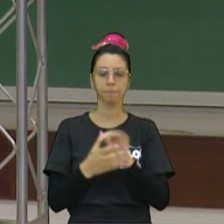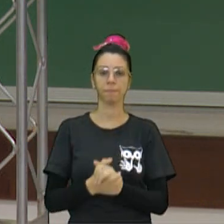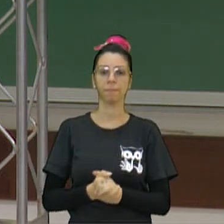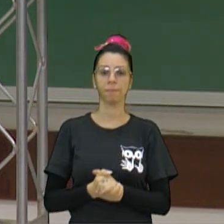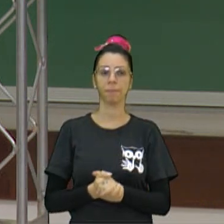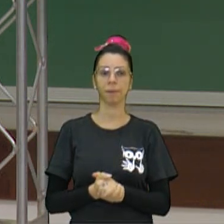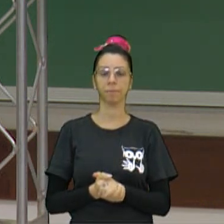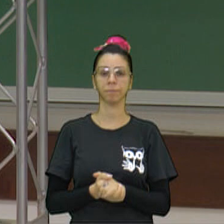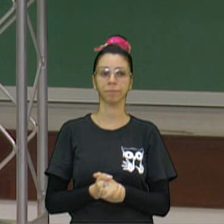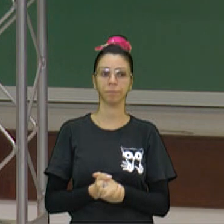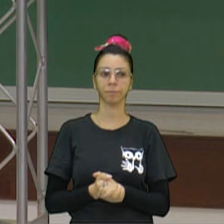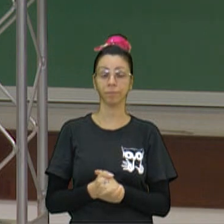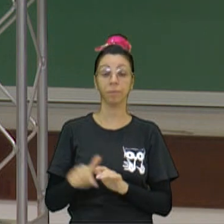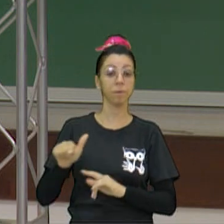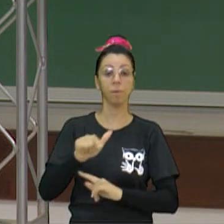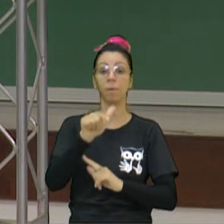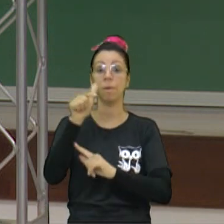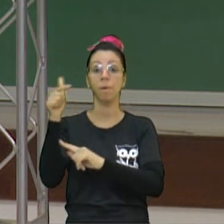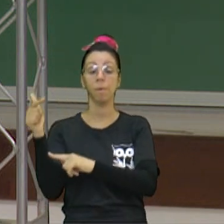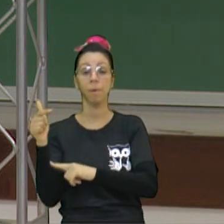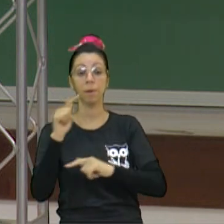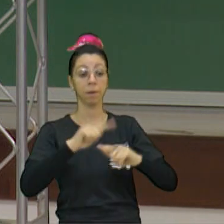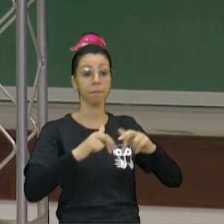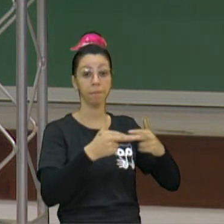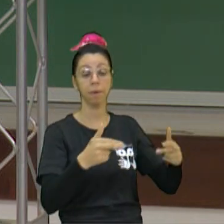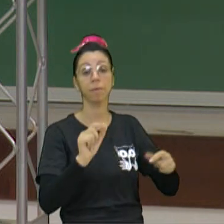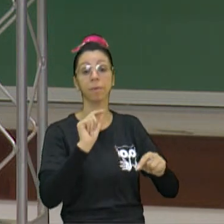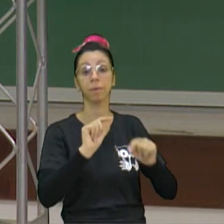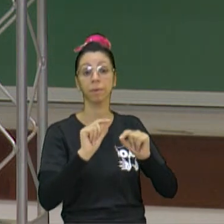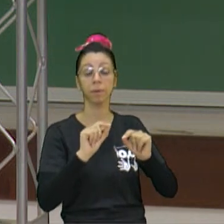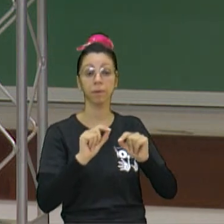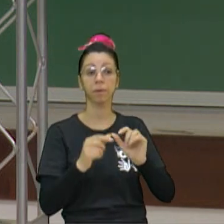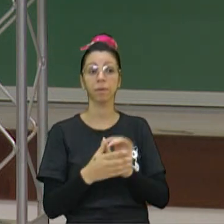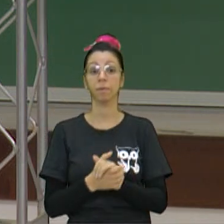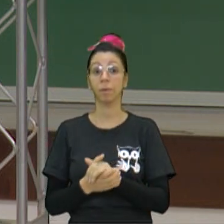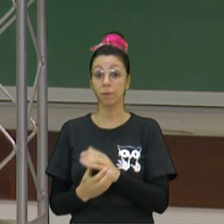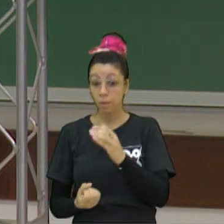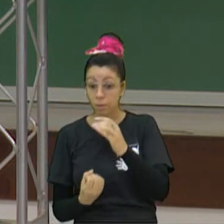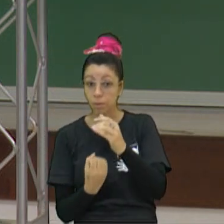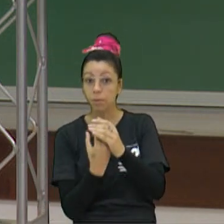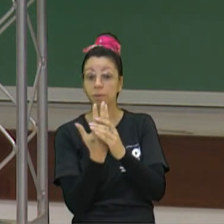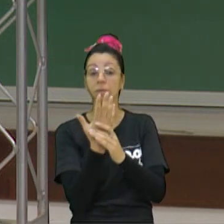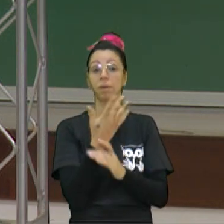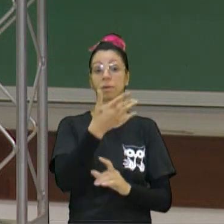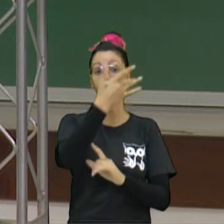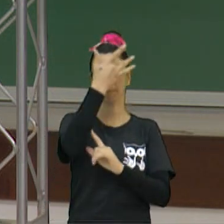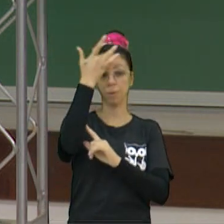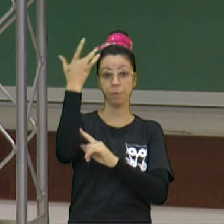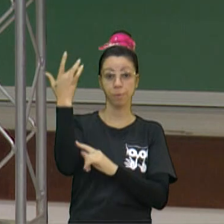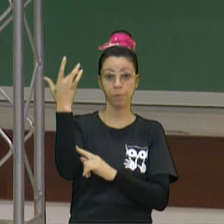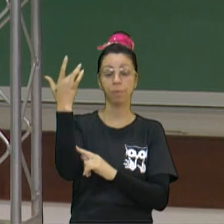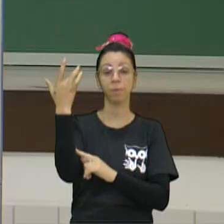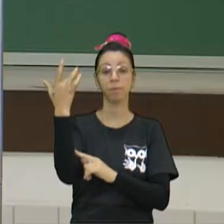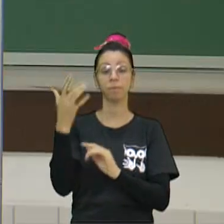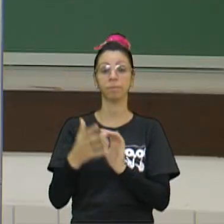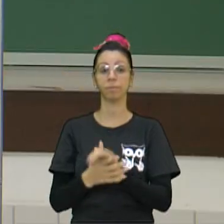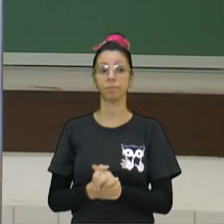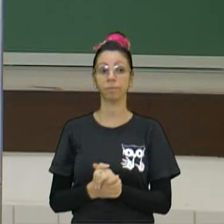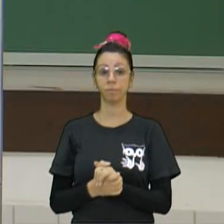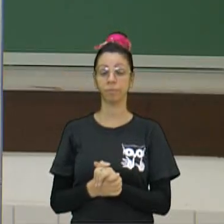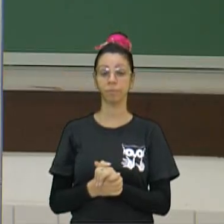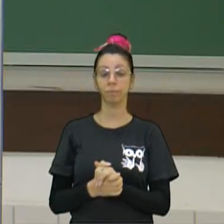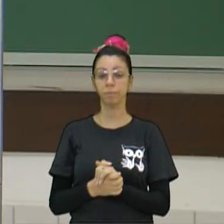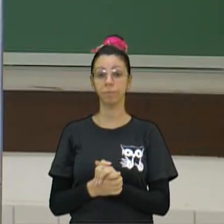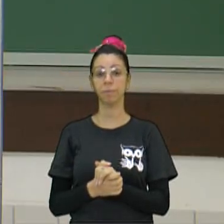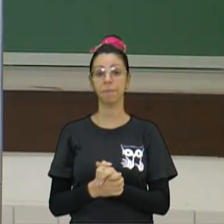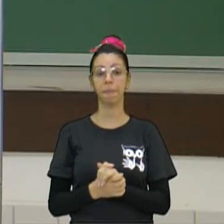né? E aqui tem um outro equipamento que é bastante também, que foi criado pelo seu precursor, né? Foi o